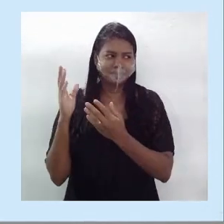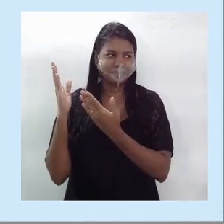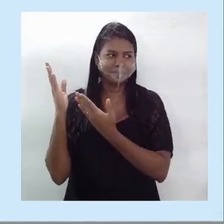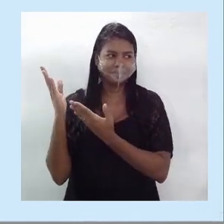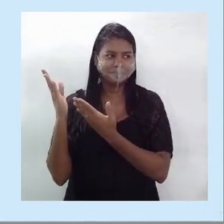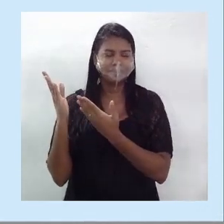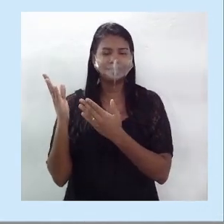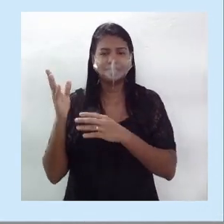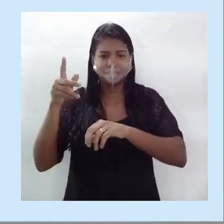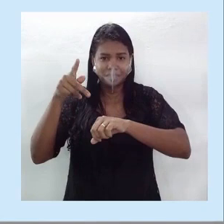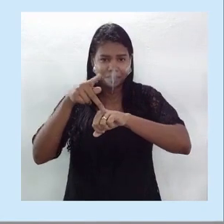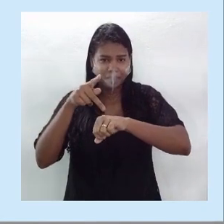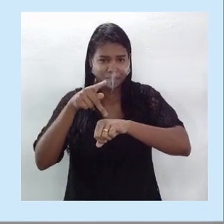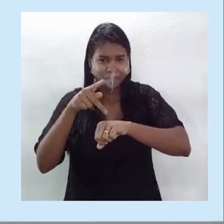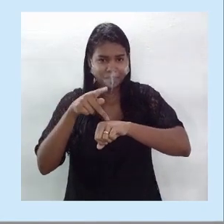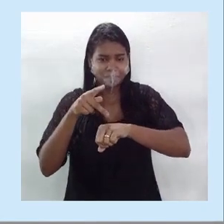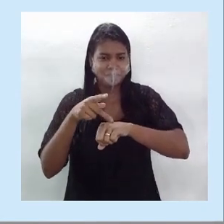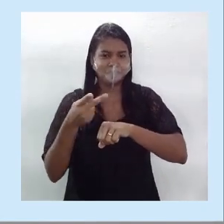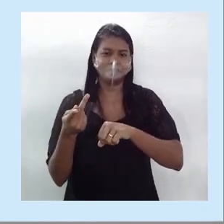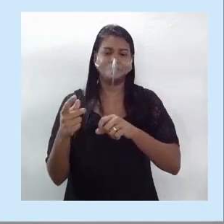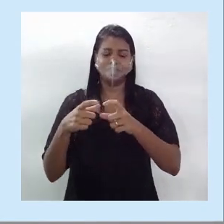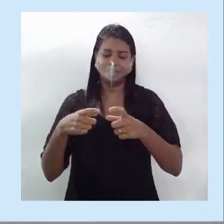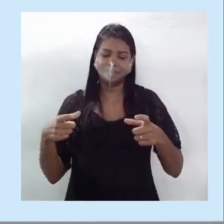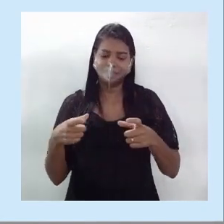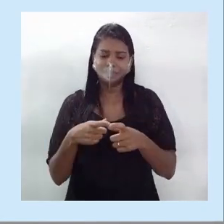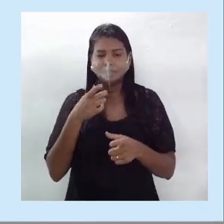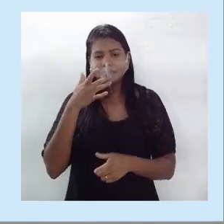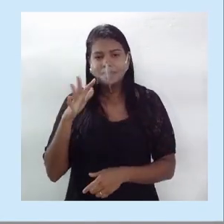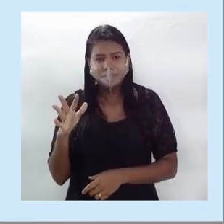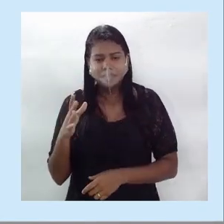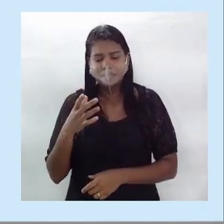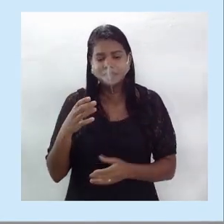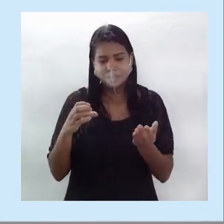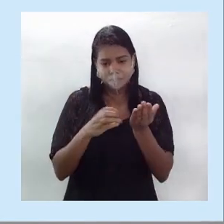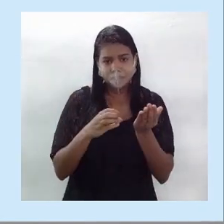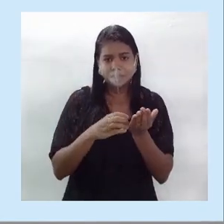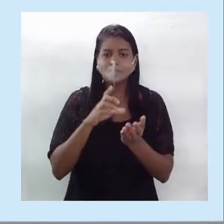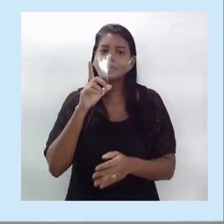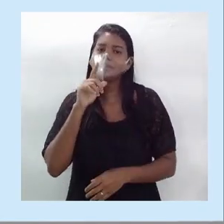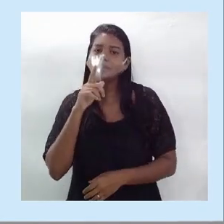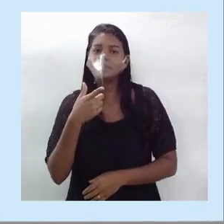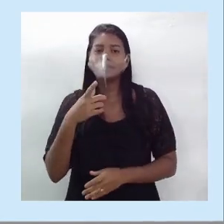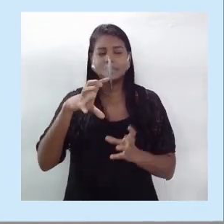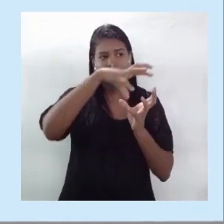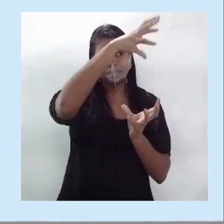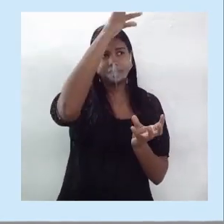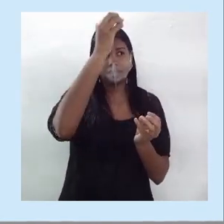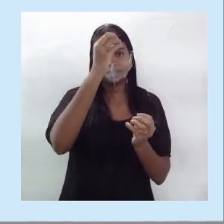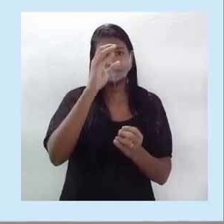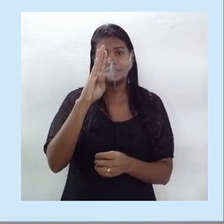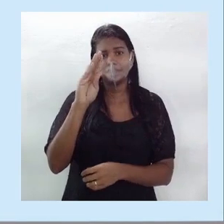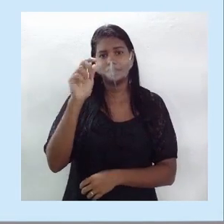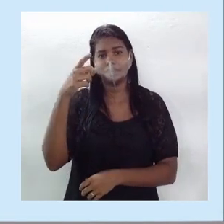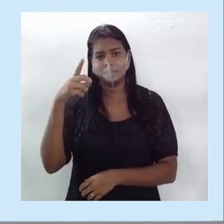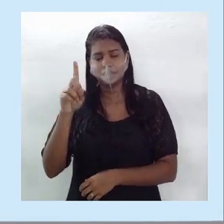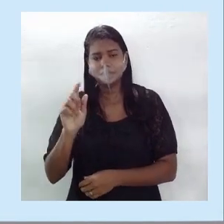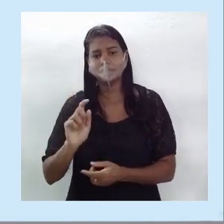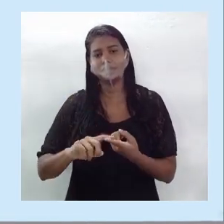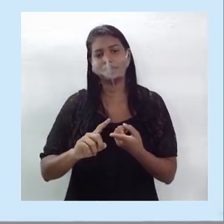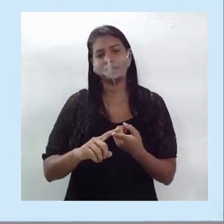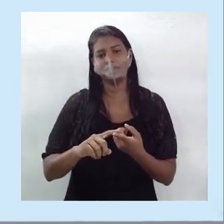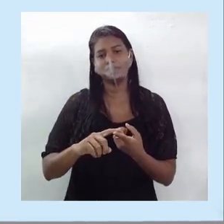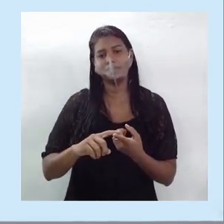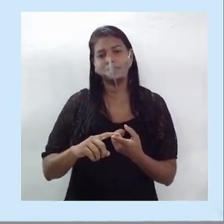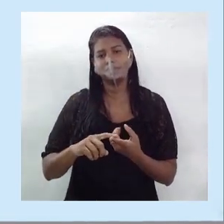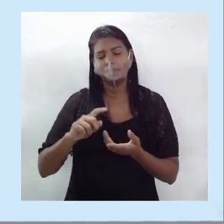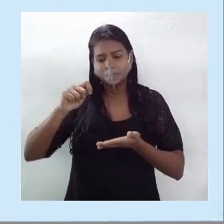vê, ó, pedra de granito, barra de ouro, copo de água mineral, balão que está cheio de ar, uma